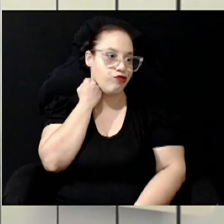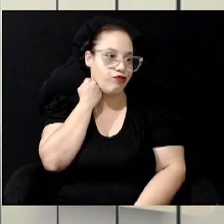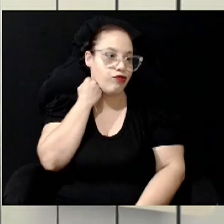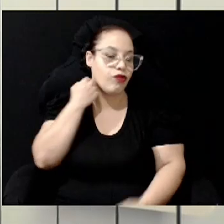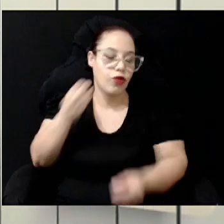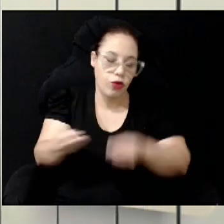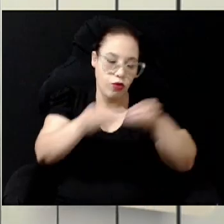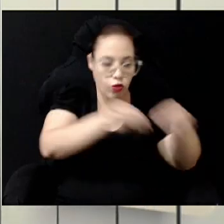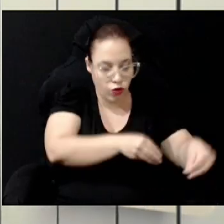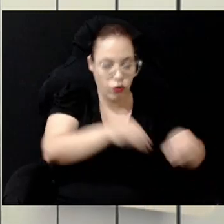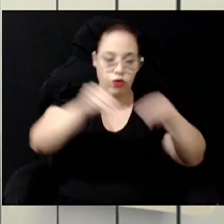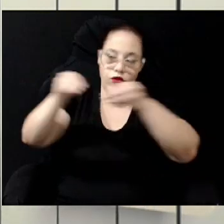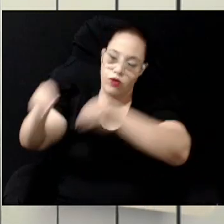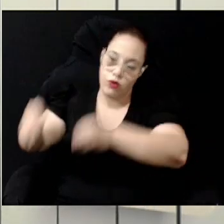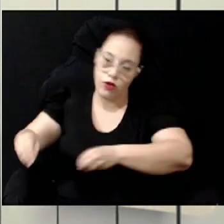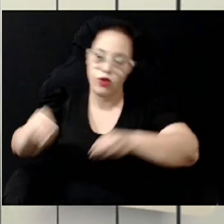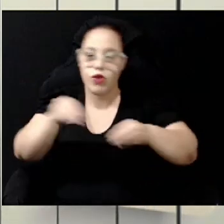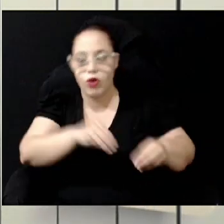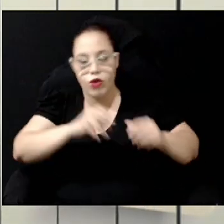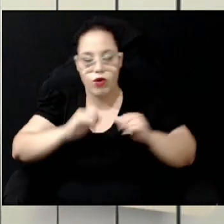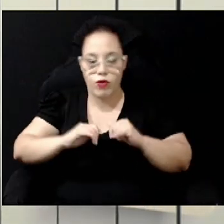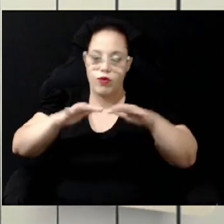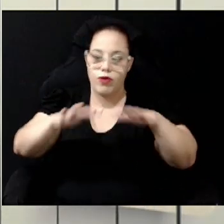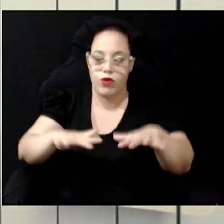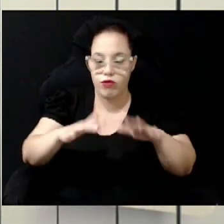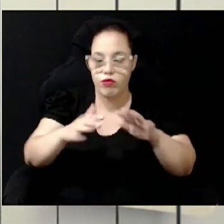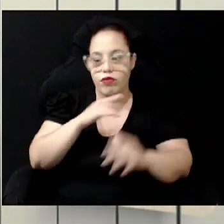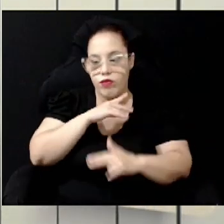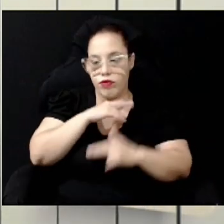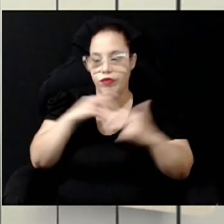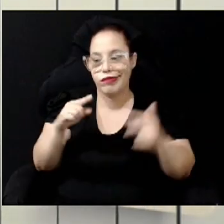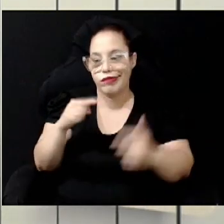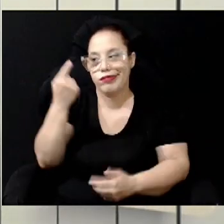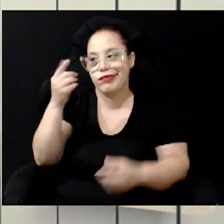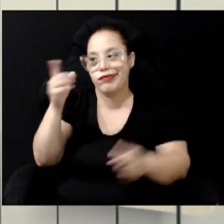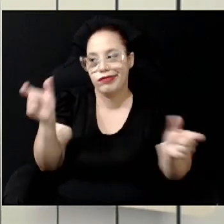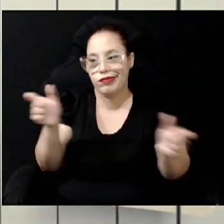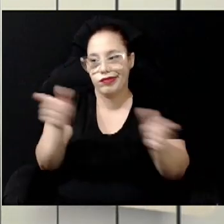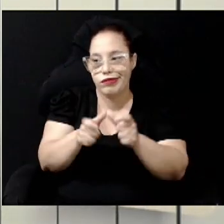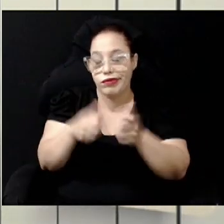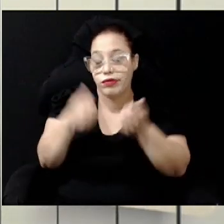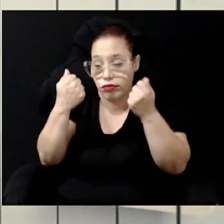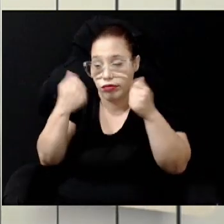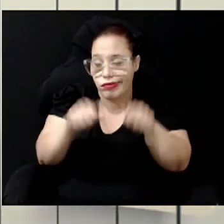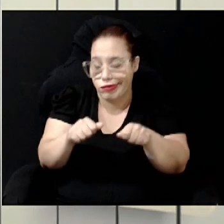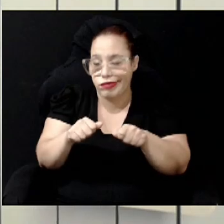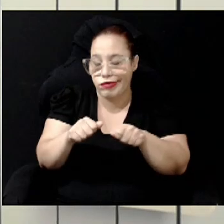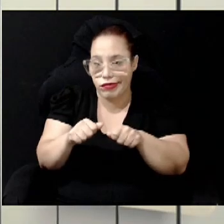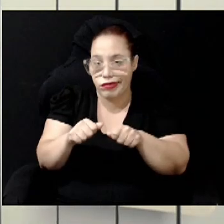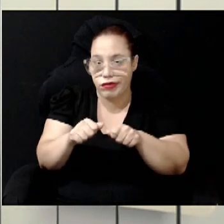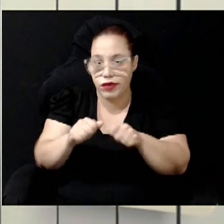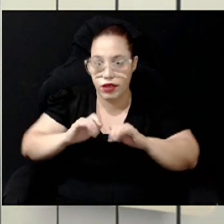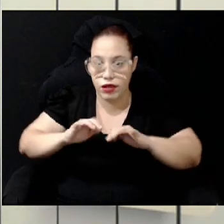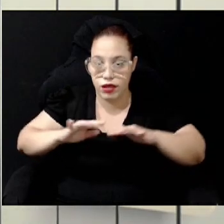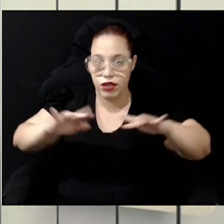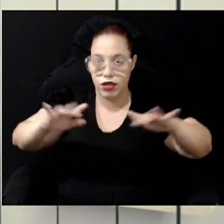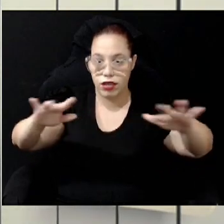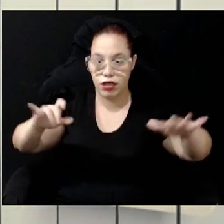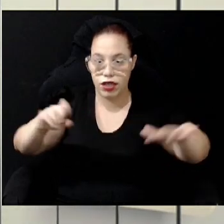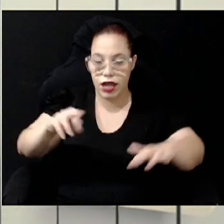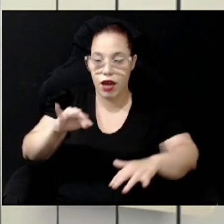transporte e desembarque dos animais, além de diminuir a possibilidade de dispersão de